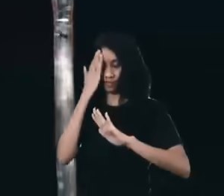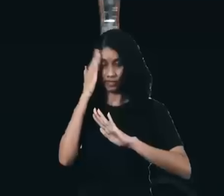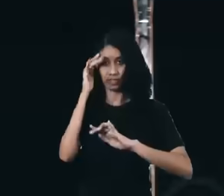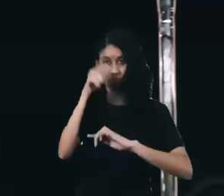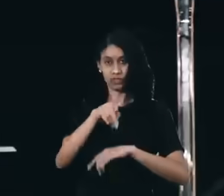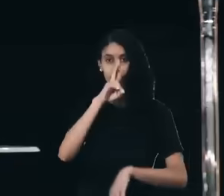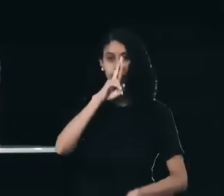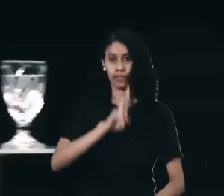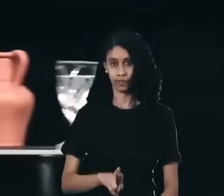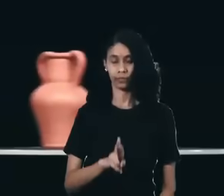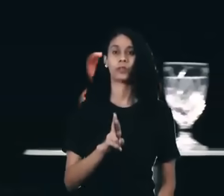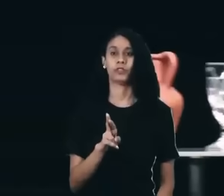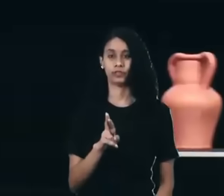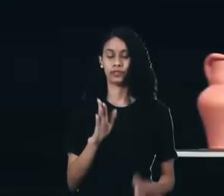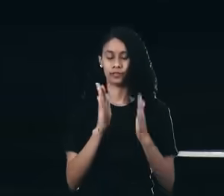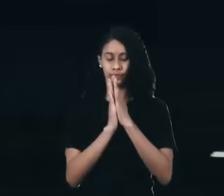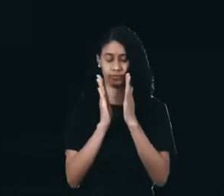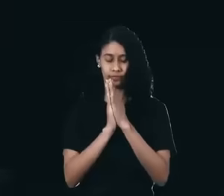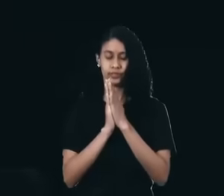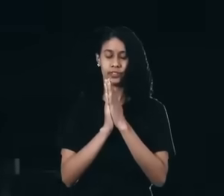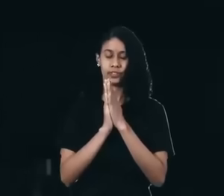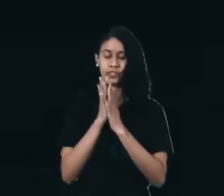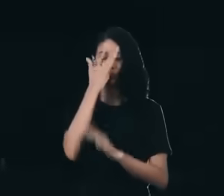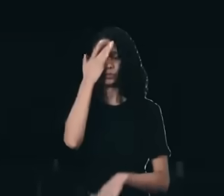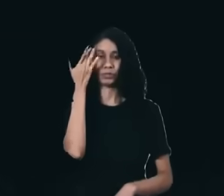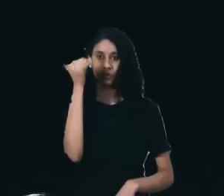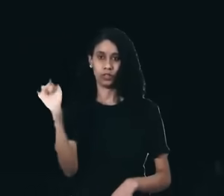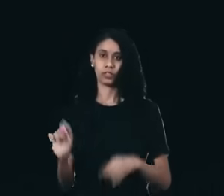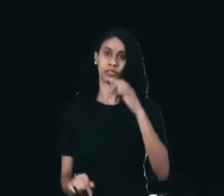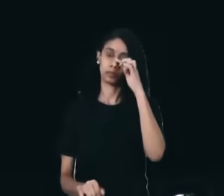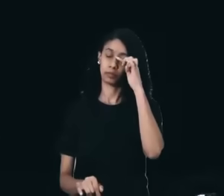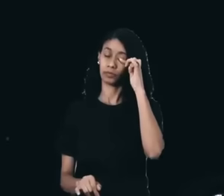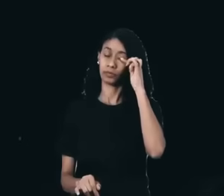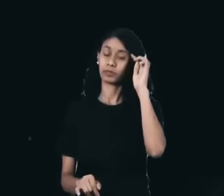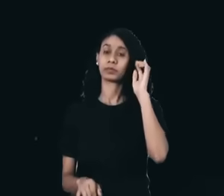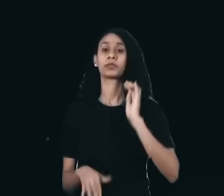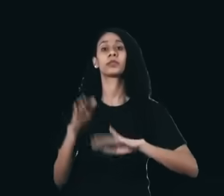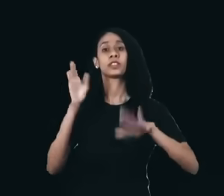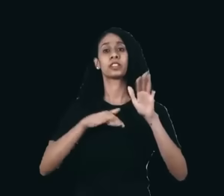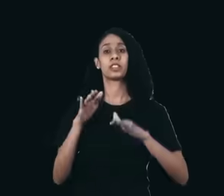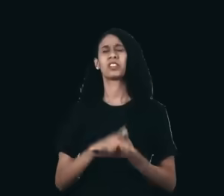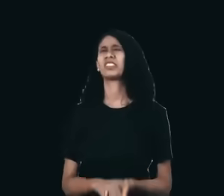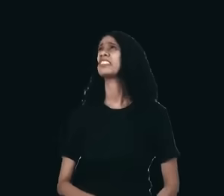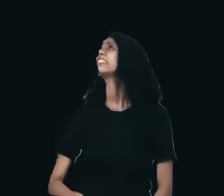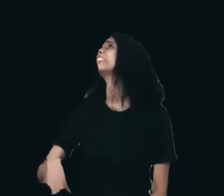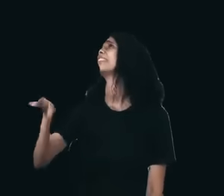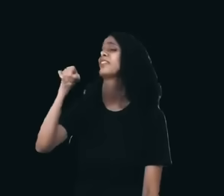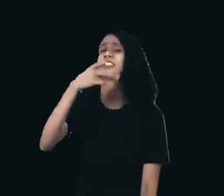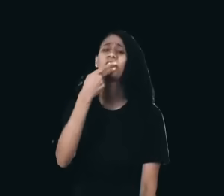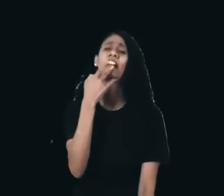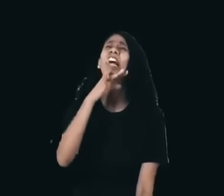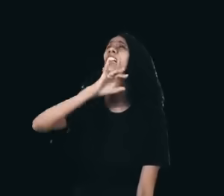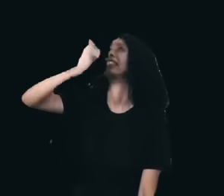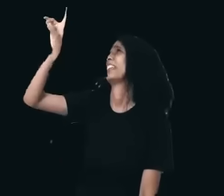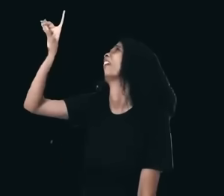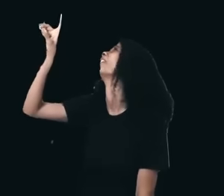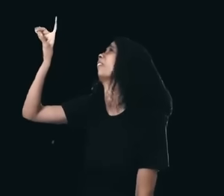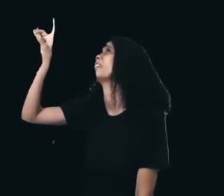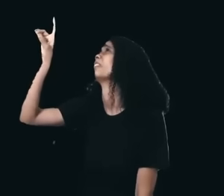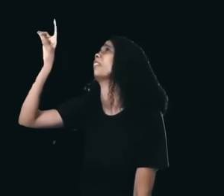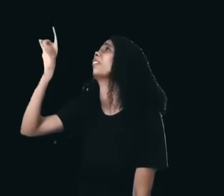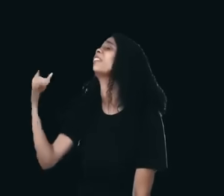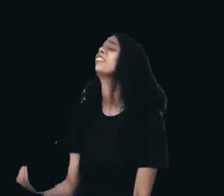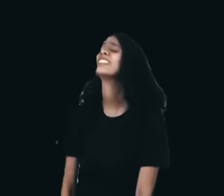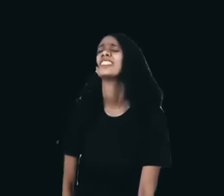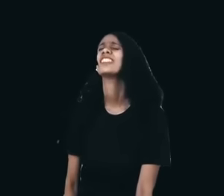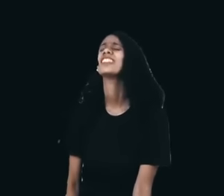é a resposta da oração de alguém. E talvez você está aqui, oh Deus, algum homem um dia